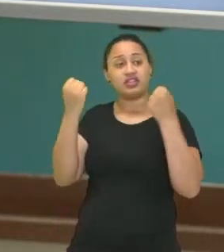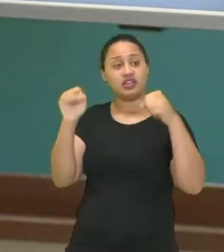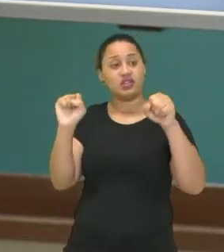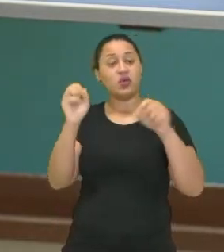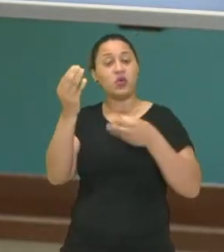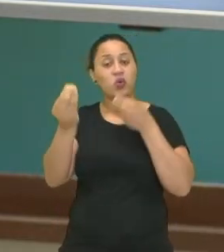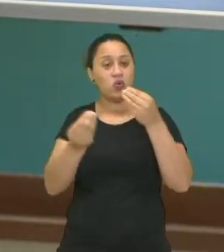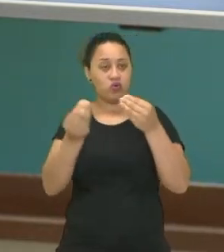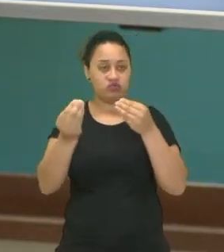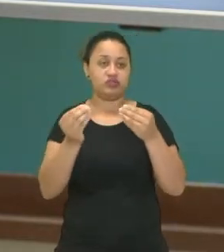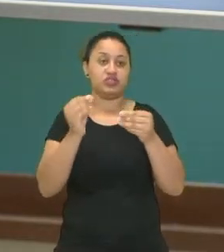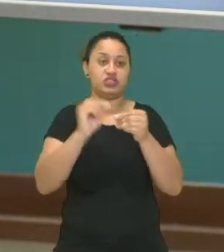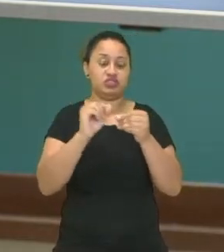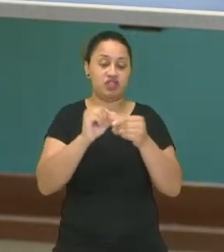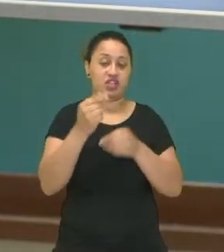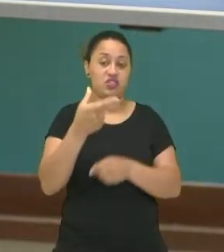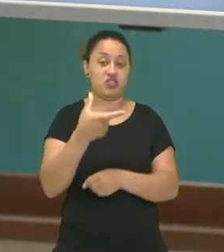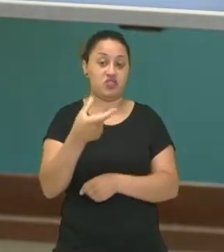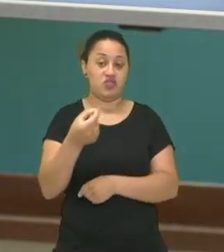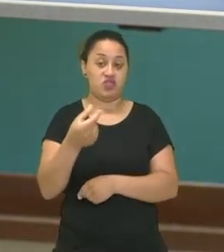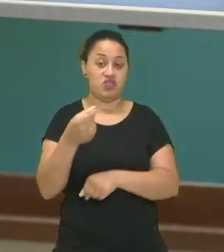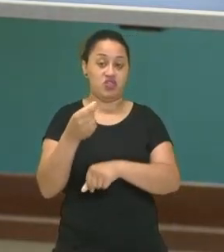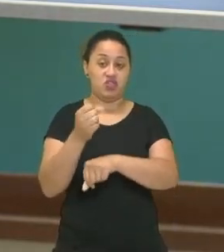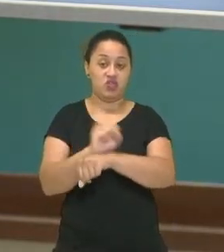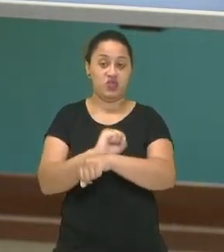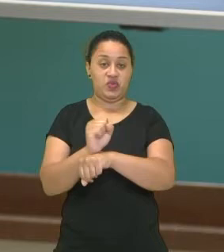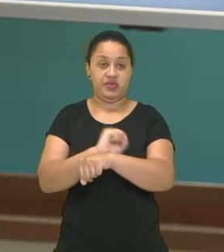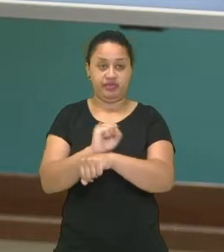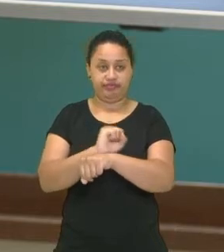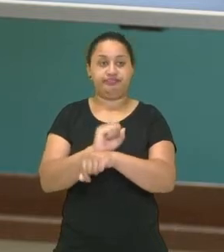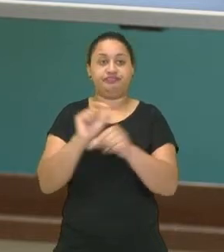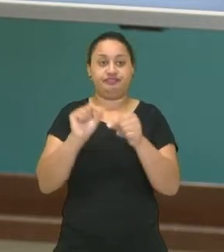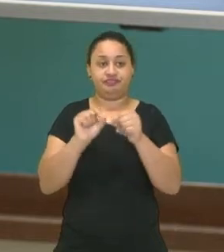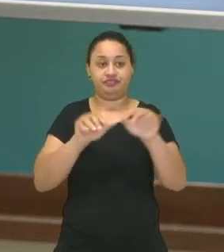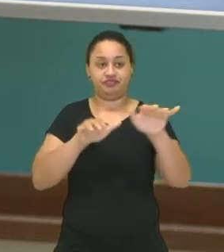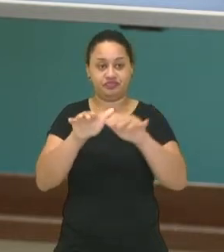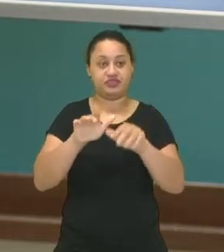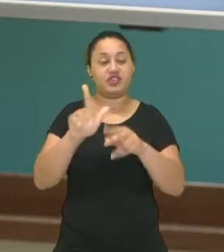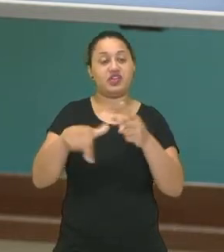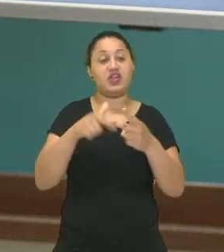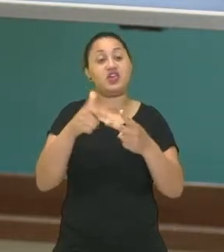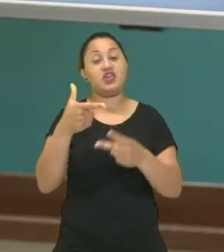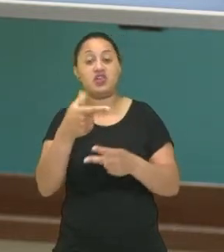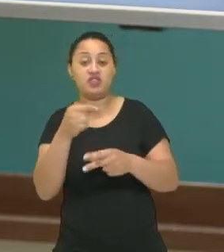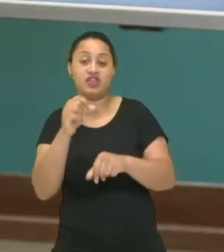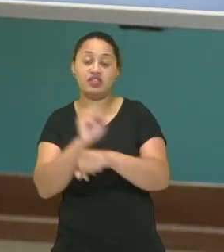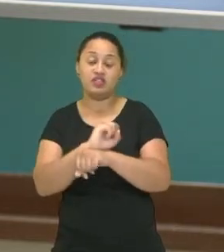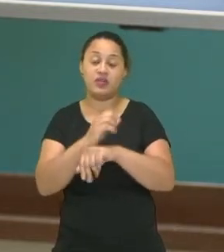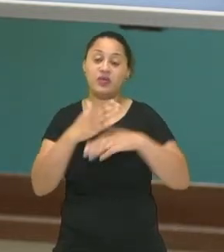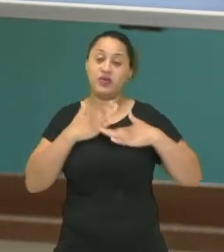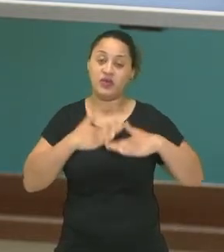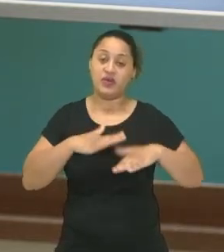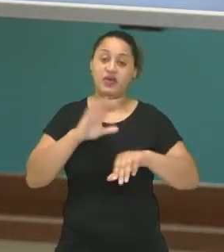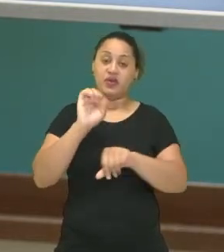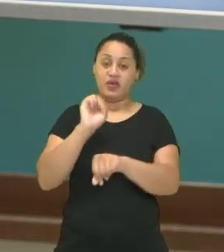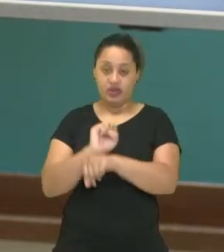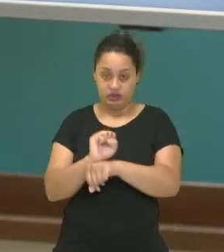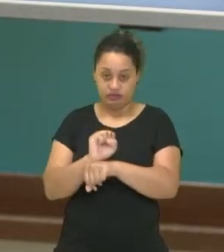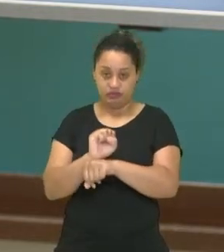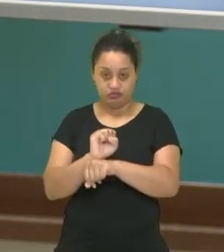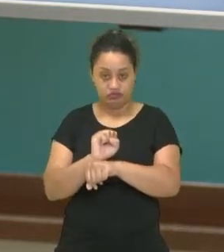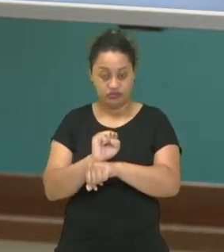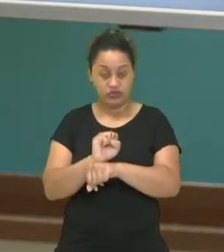maneira: 20 segundos realizando e 20 segundos descansando.